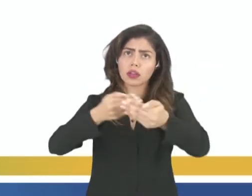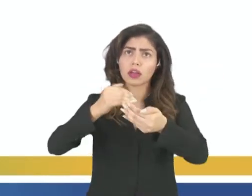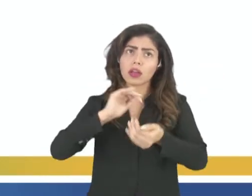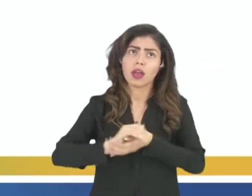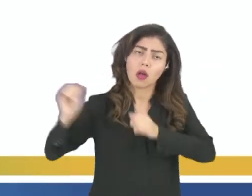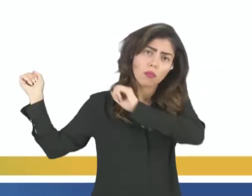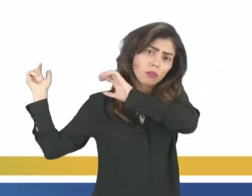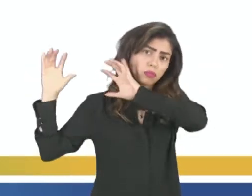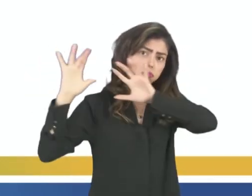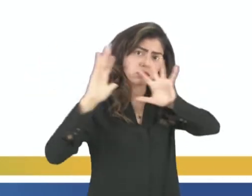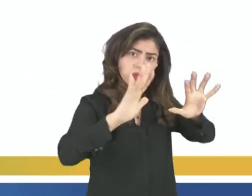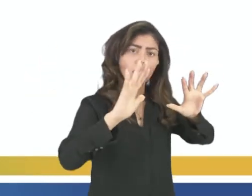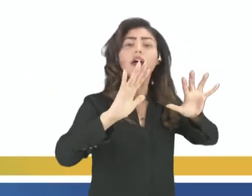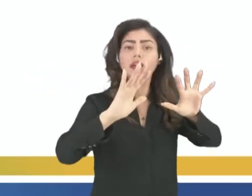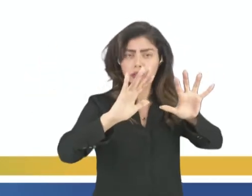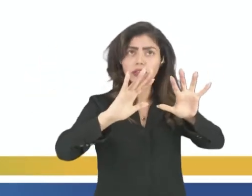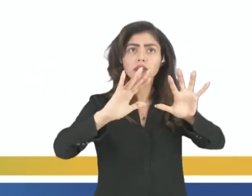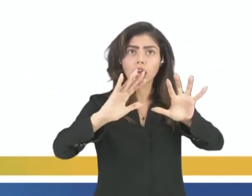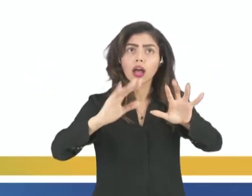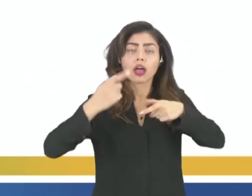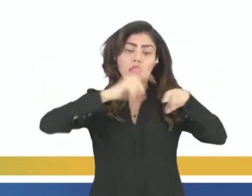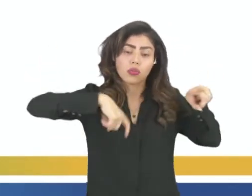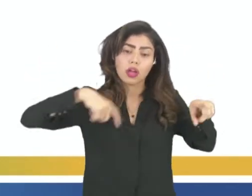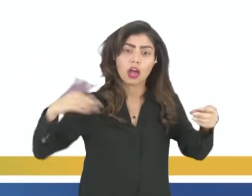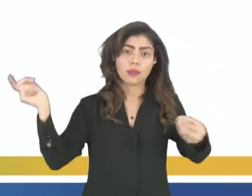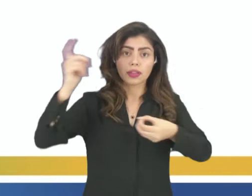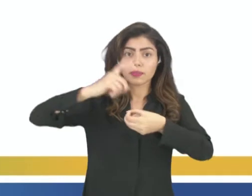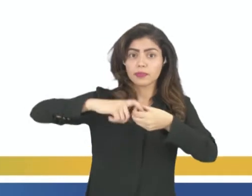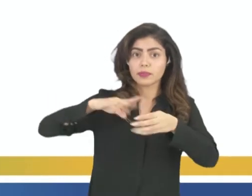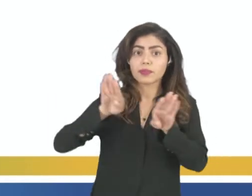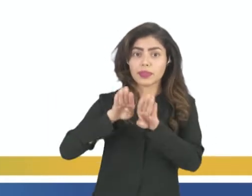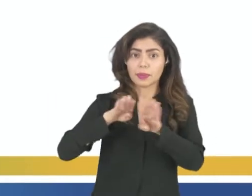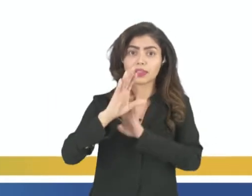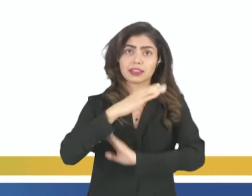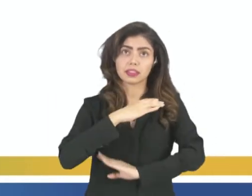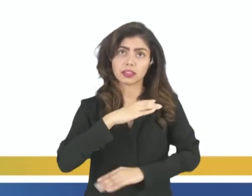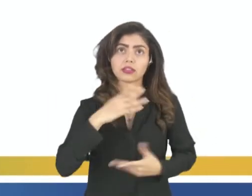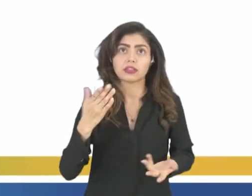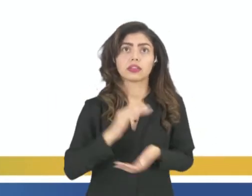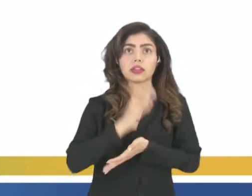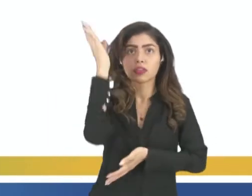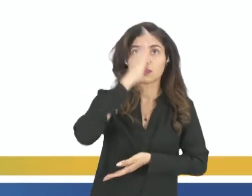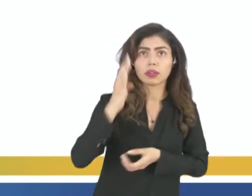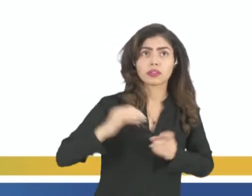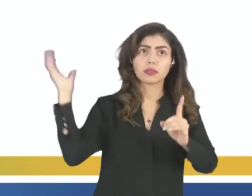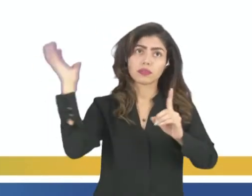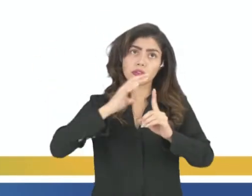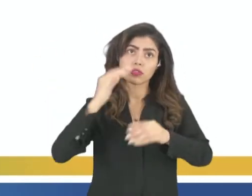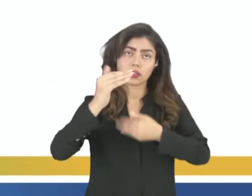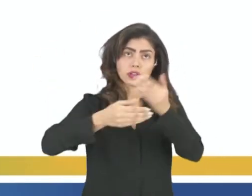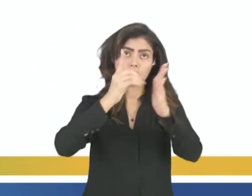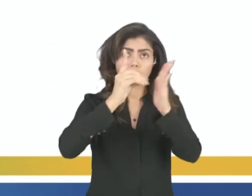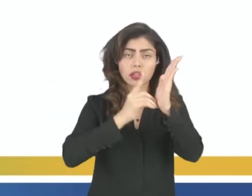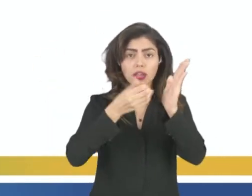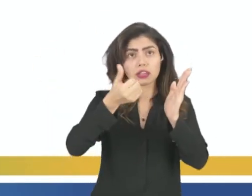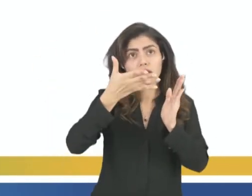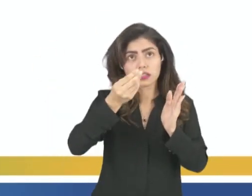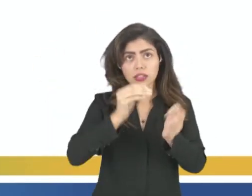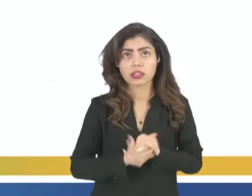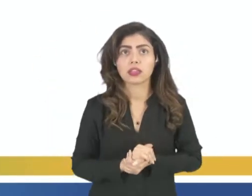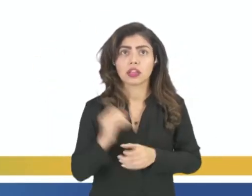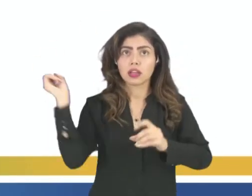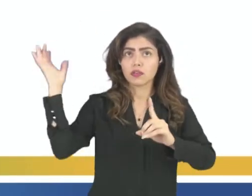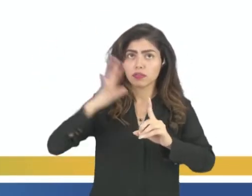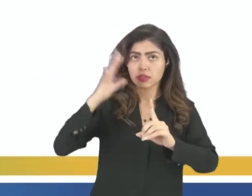massa da população do campo para as cidades. No Brasil, ele ocorreu a partir da década de 1960, influenciando o processo de urbanização